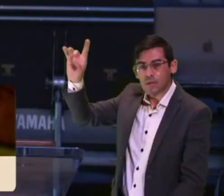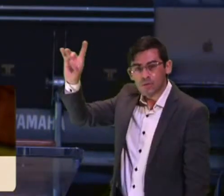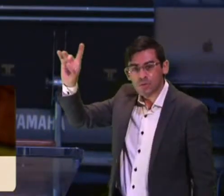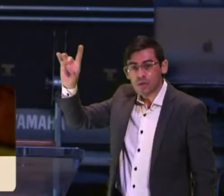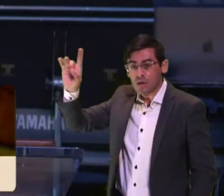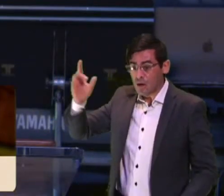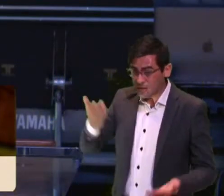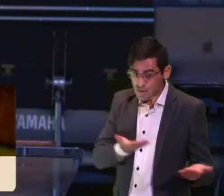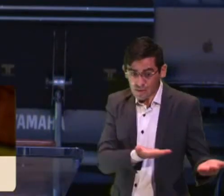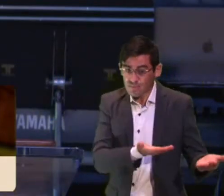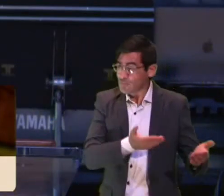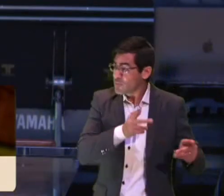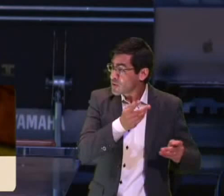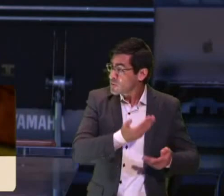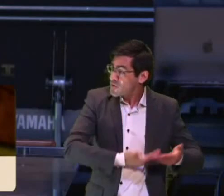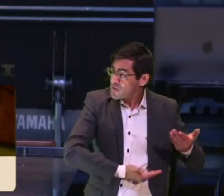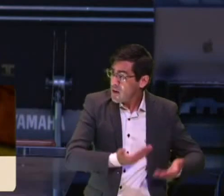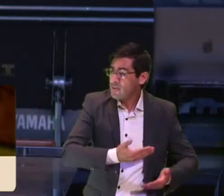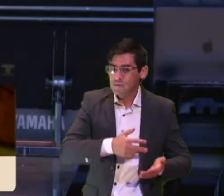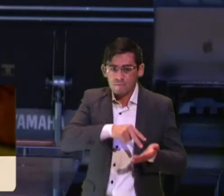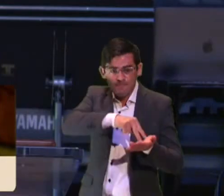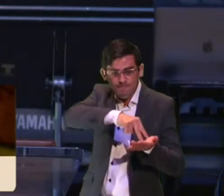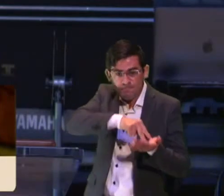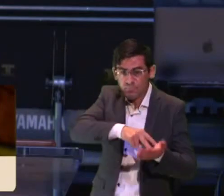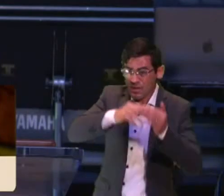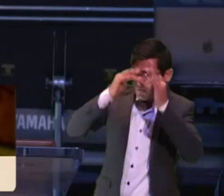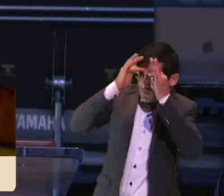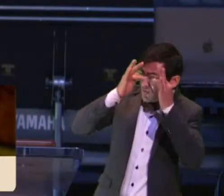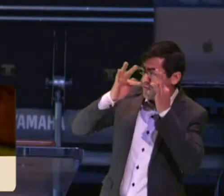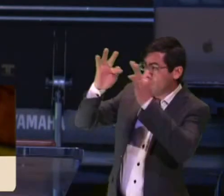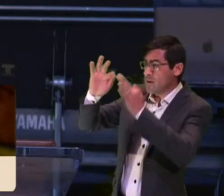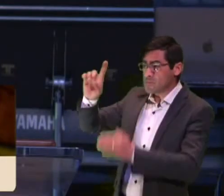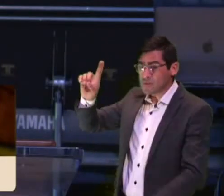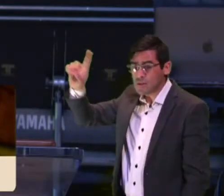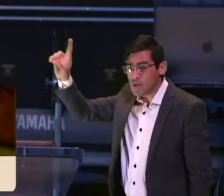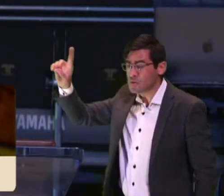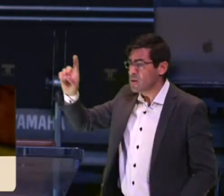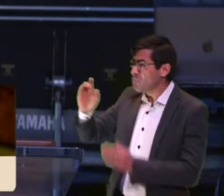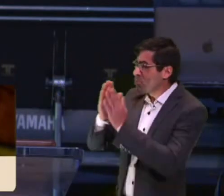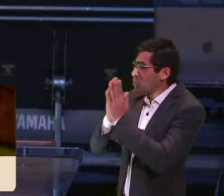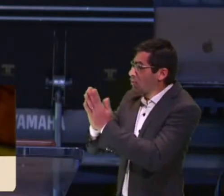os teus servos, aqueles que se mantiveram fiéis,